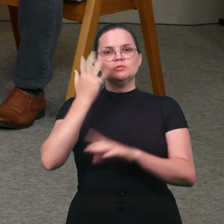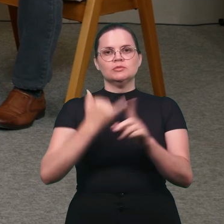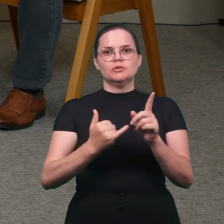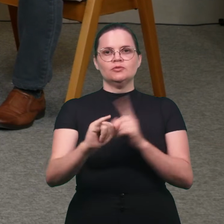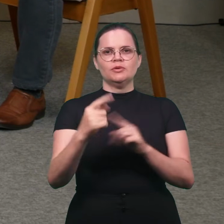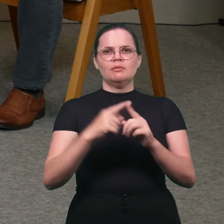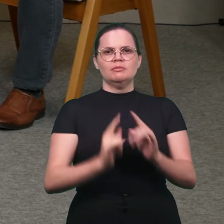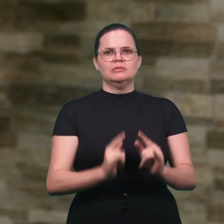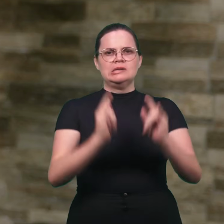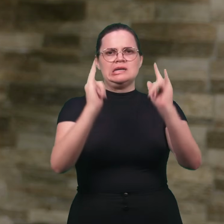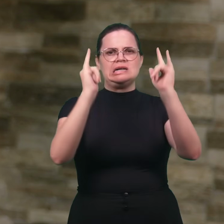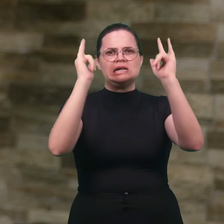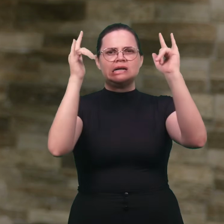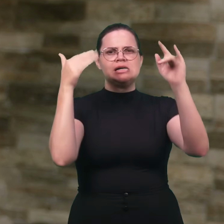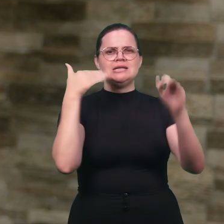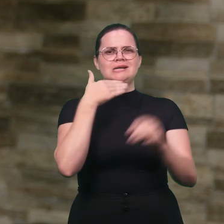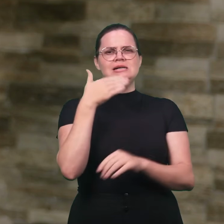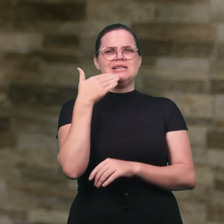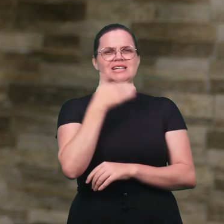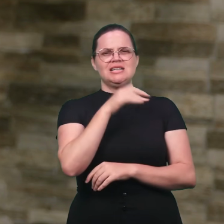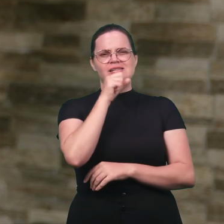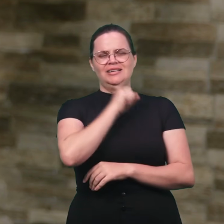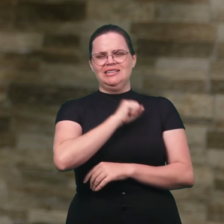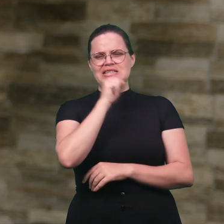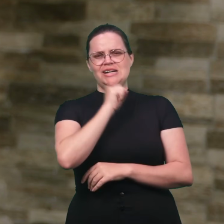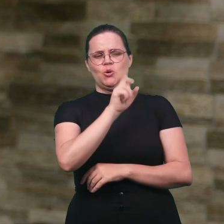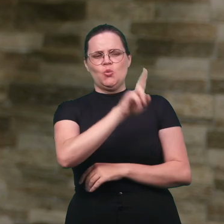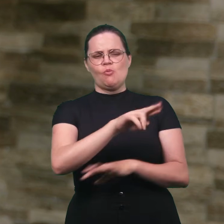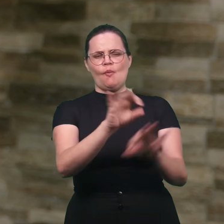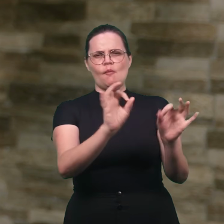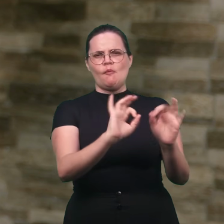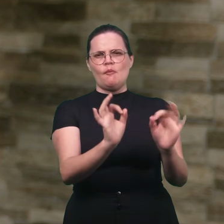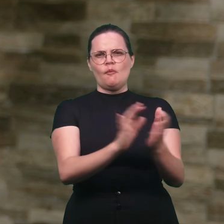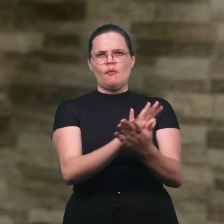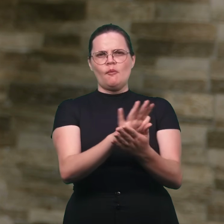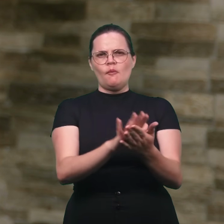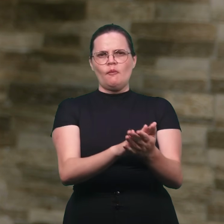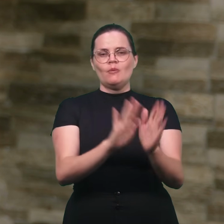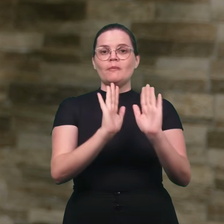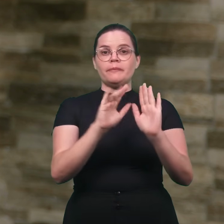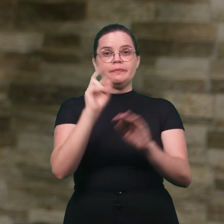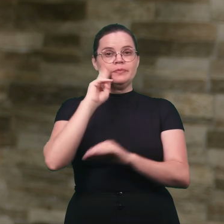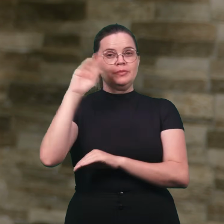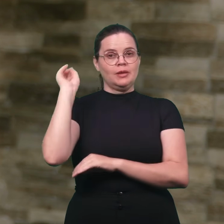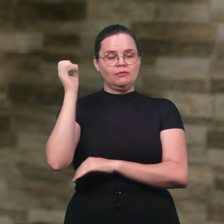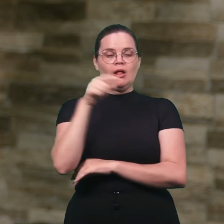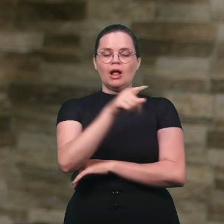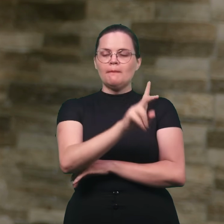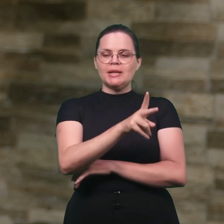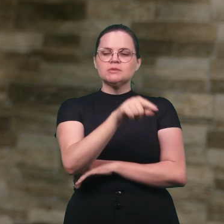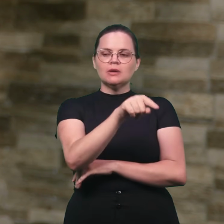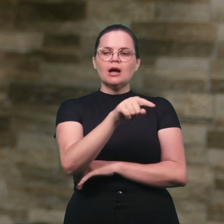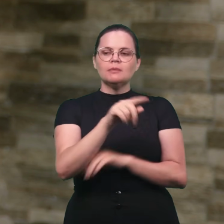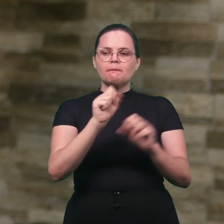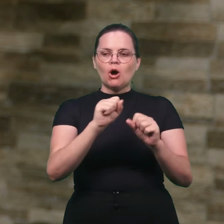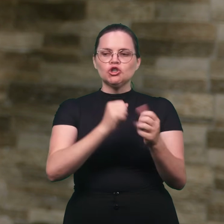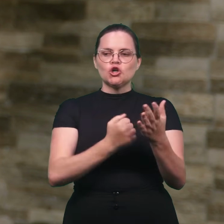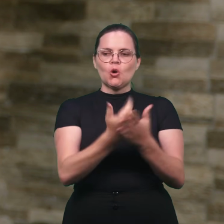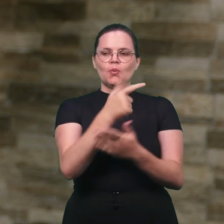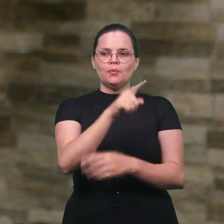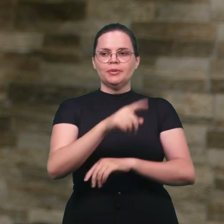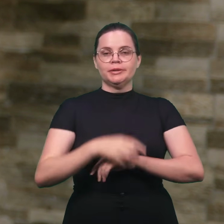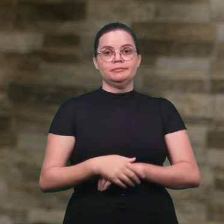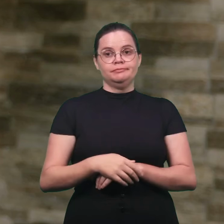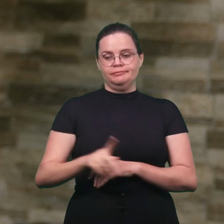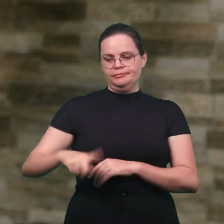que o prédio muito deteriorado, um prédio que já estava sem utilidade. No entanto, o Senhor mostrou que seria ali mesmo.